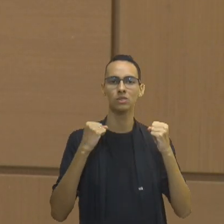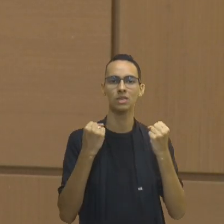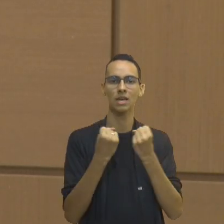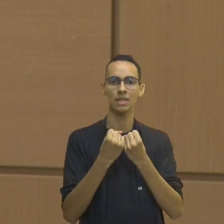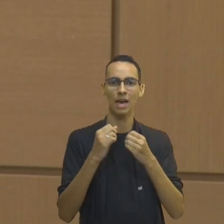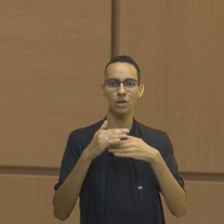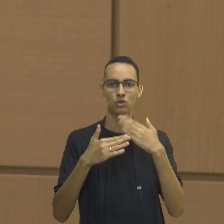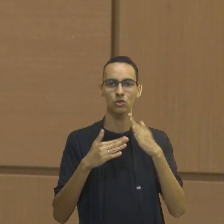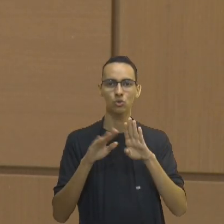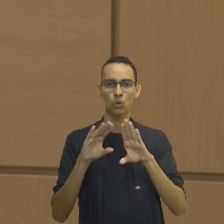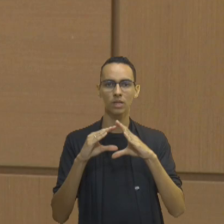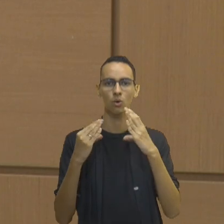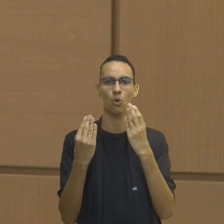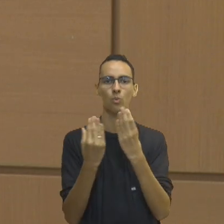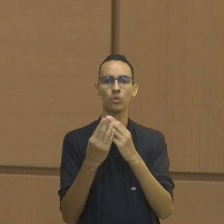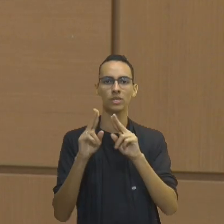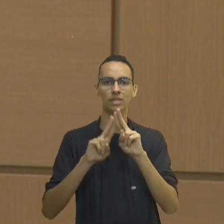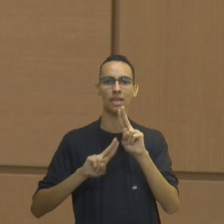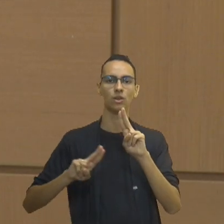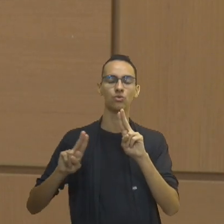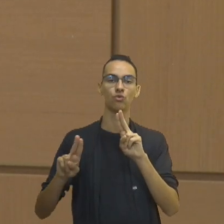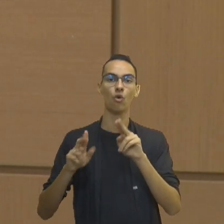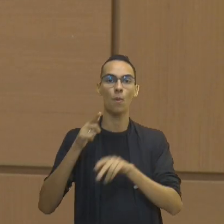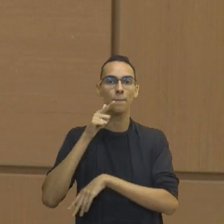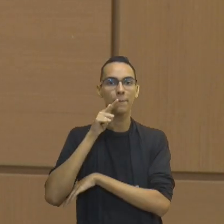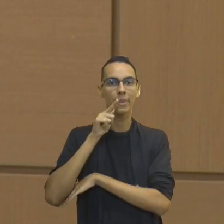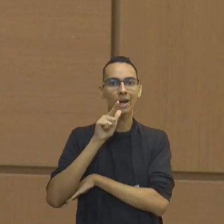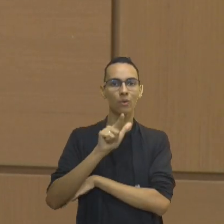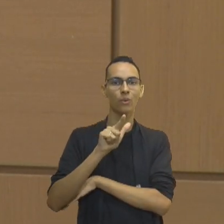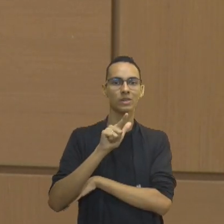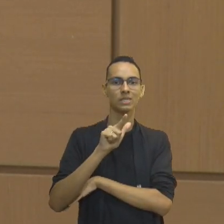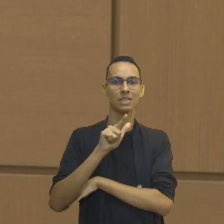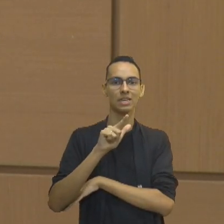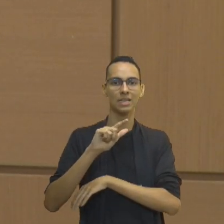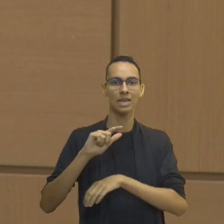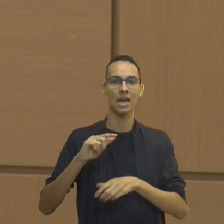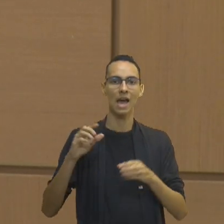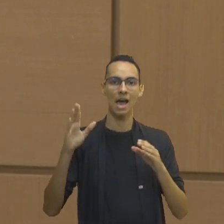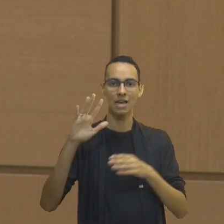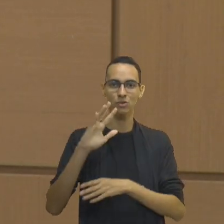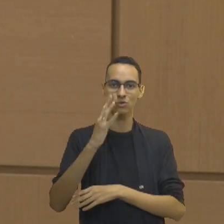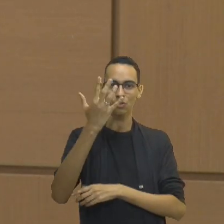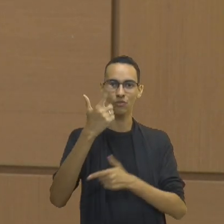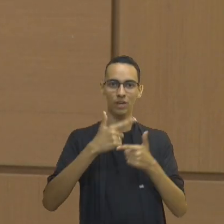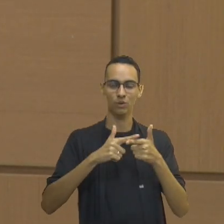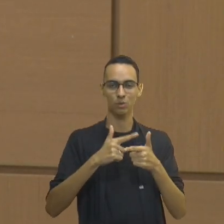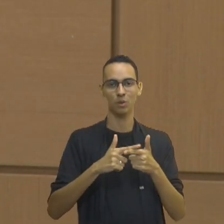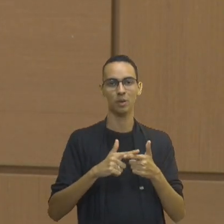para conseguir superar esses desafios. Obrigada.